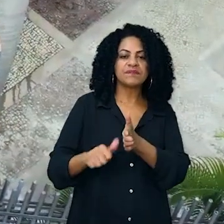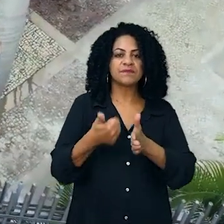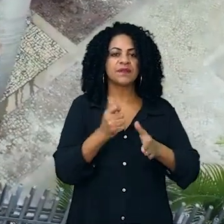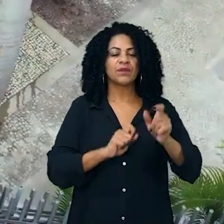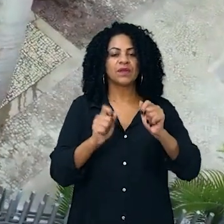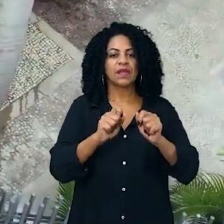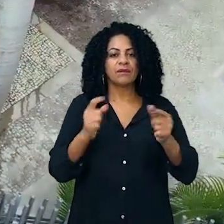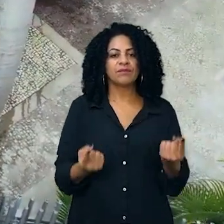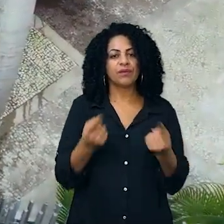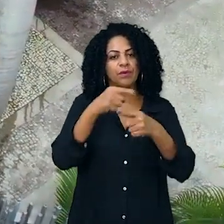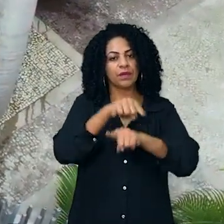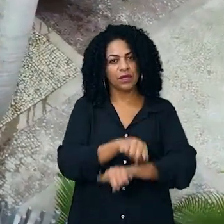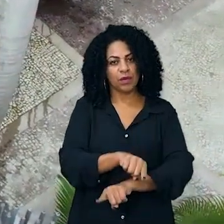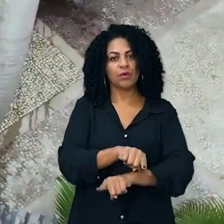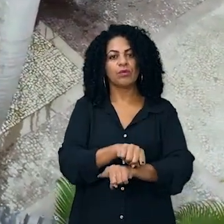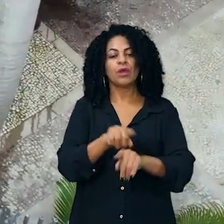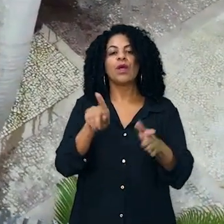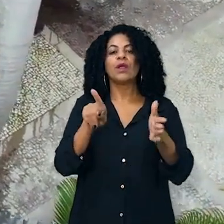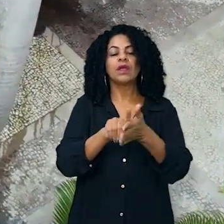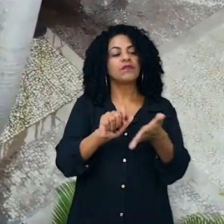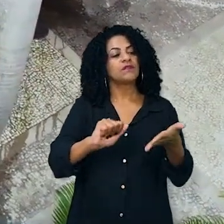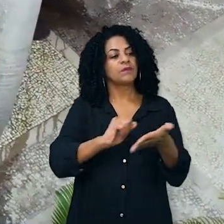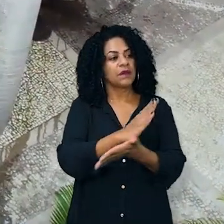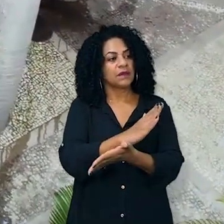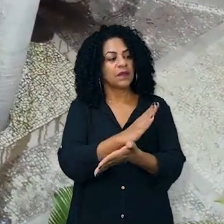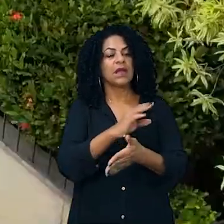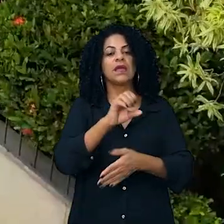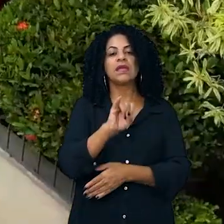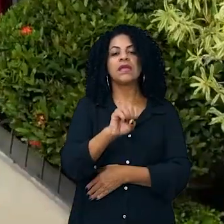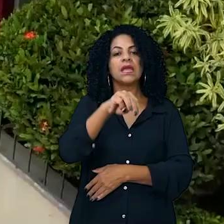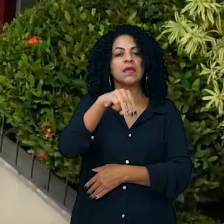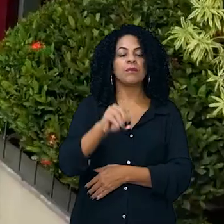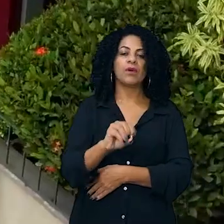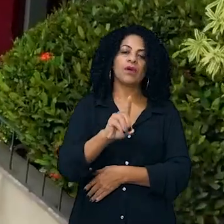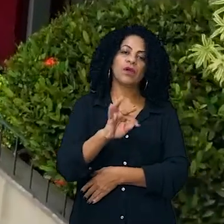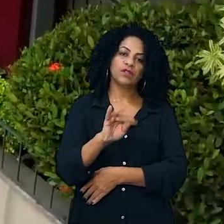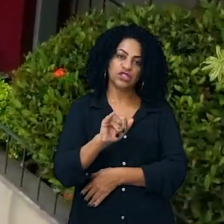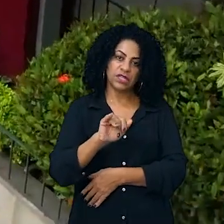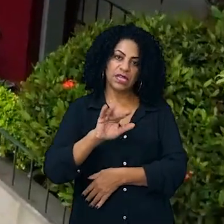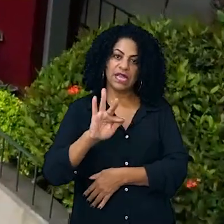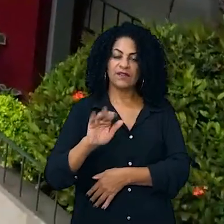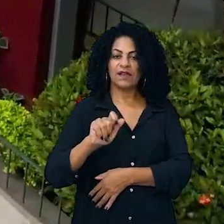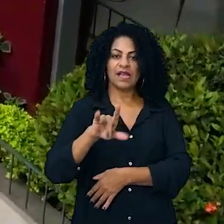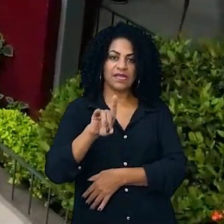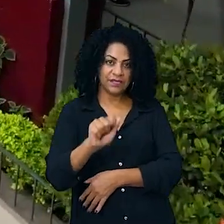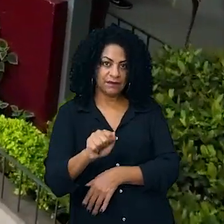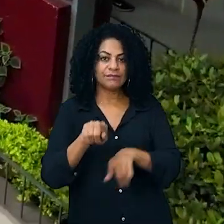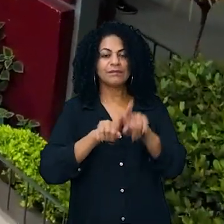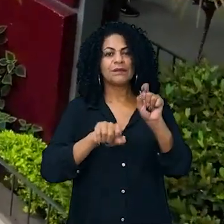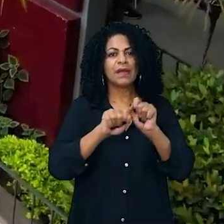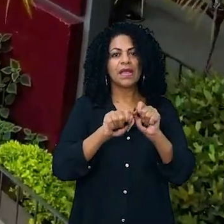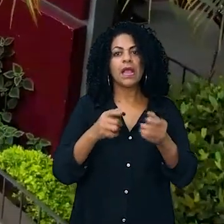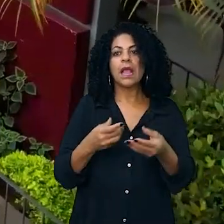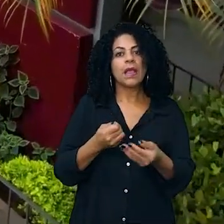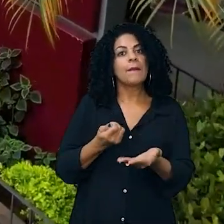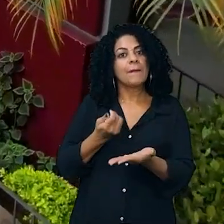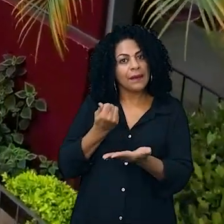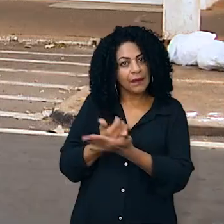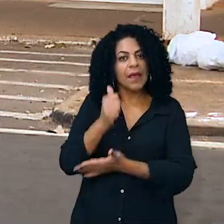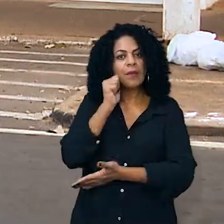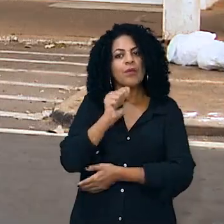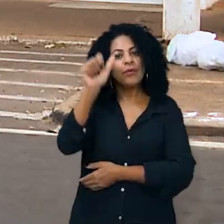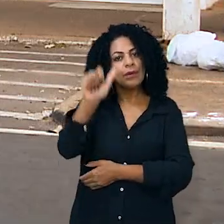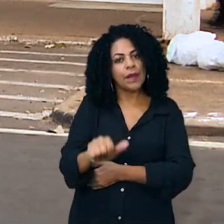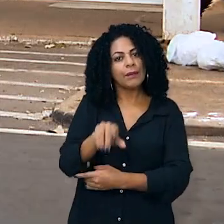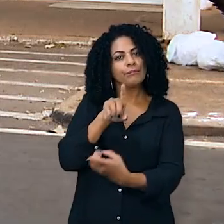e converteu a justa causa em dispensa imotivada. O regional também condenou a Pacheco a indenizar a balconista.